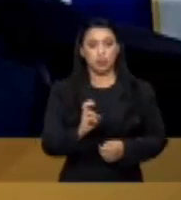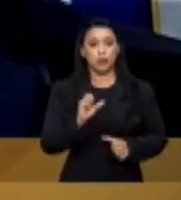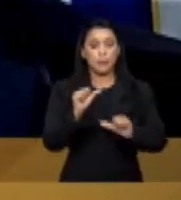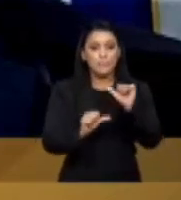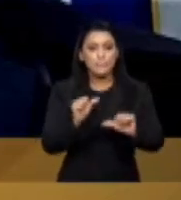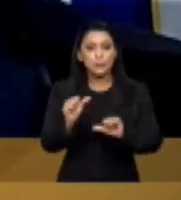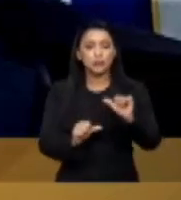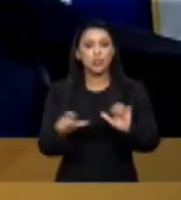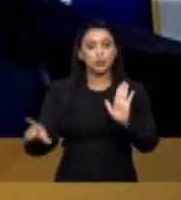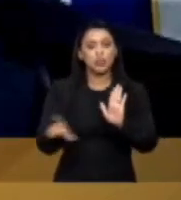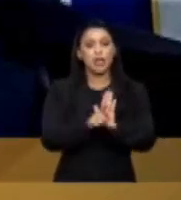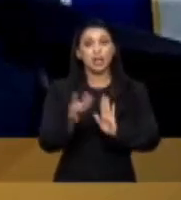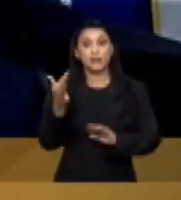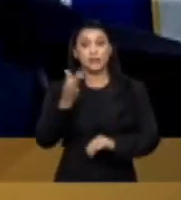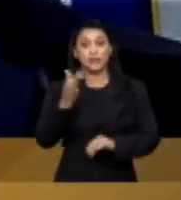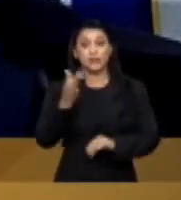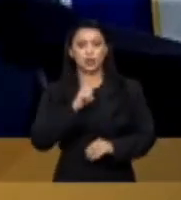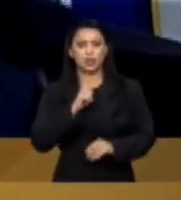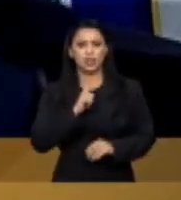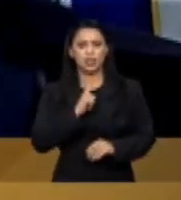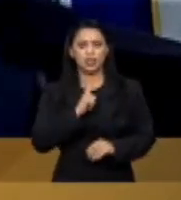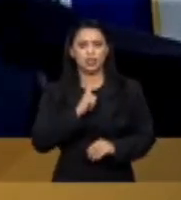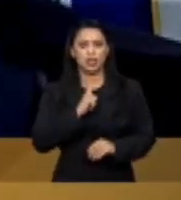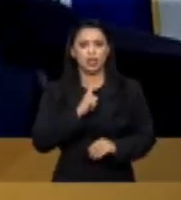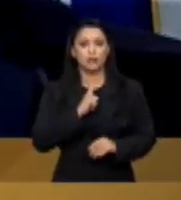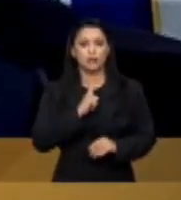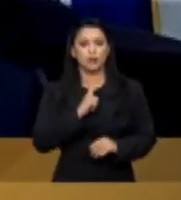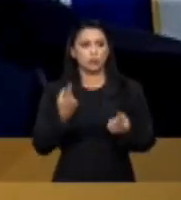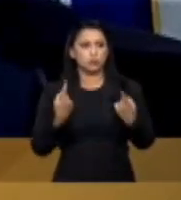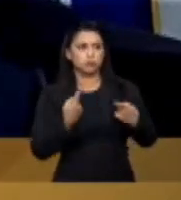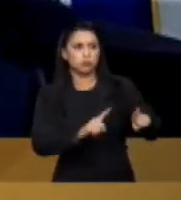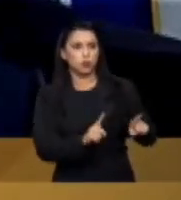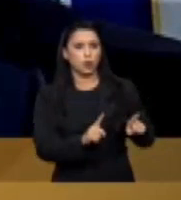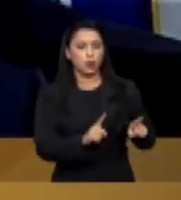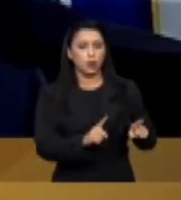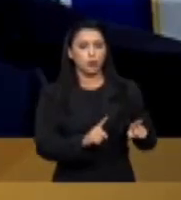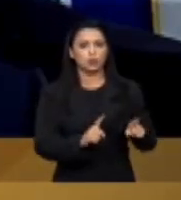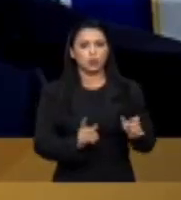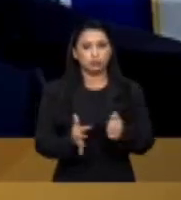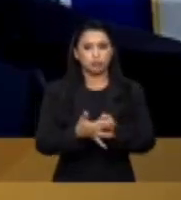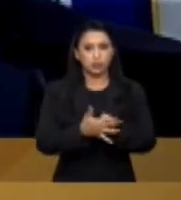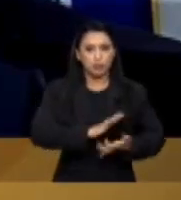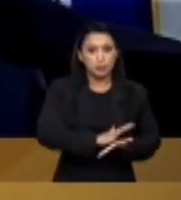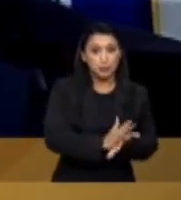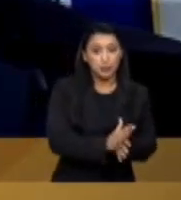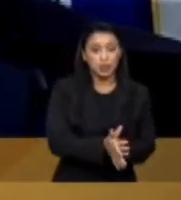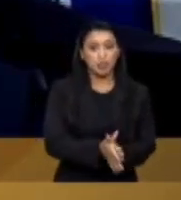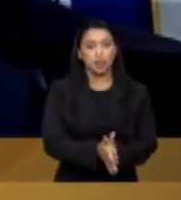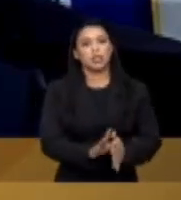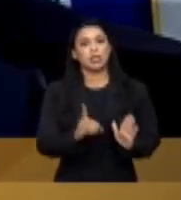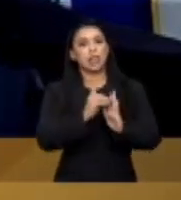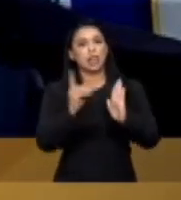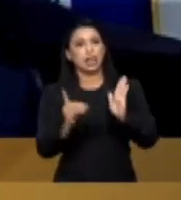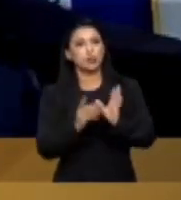seja pela lei federal que trata do enfrentamento da pandemia, seja por decretos de municípios ou